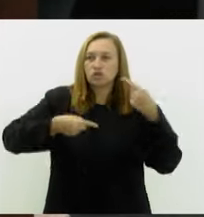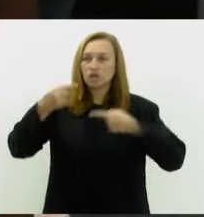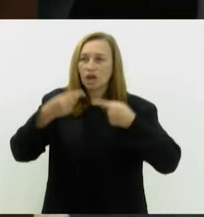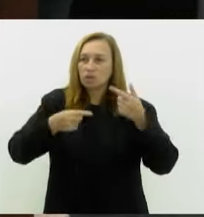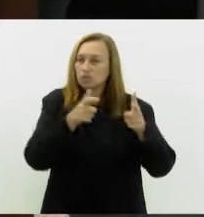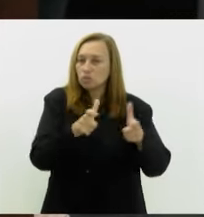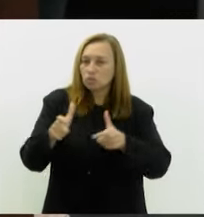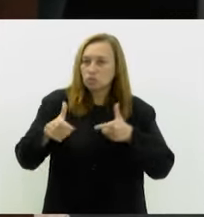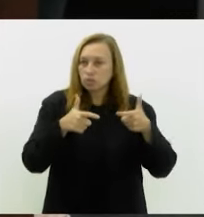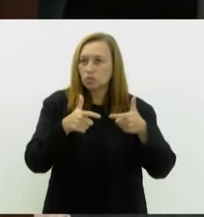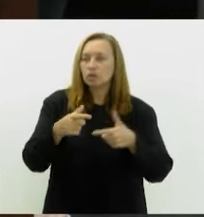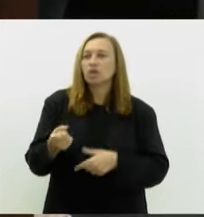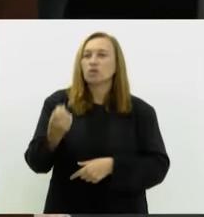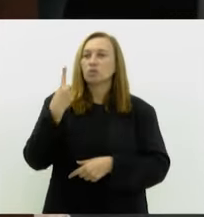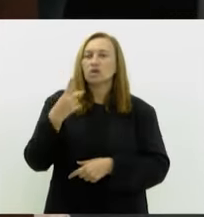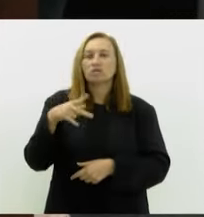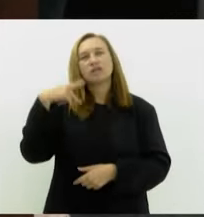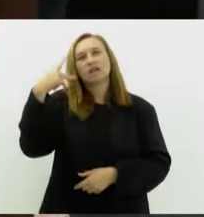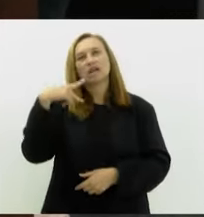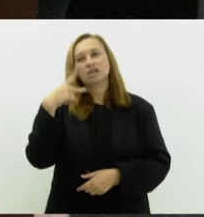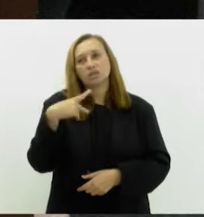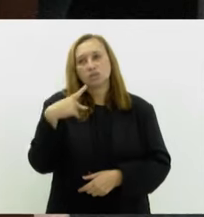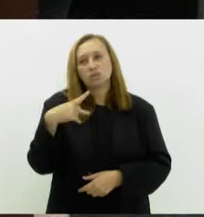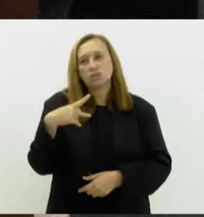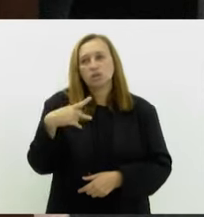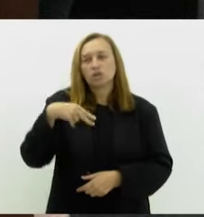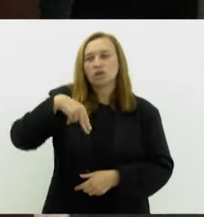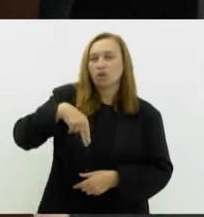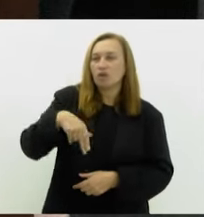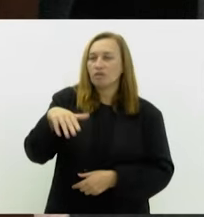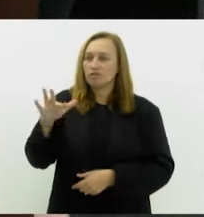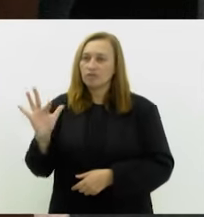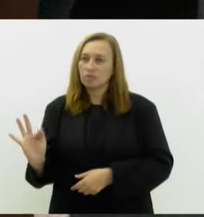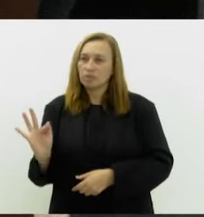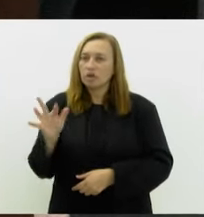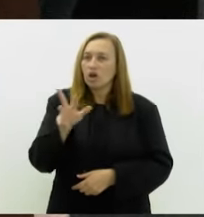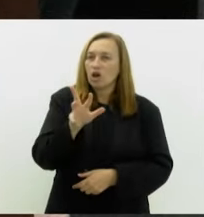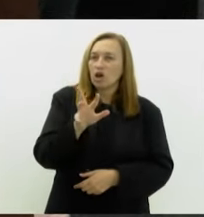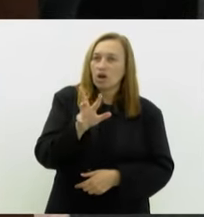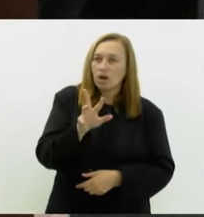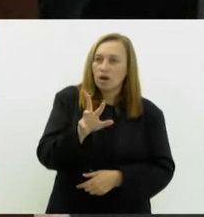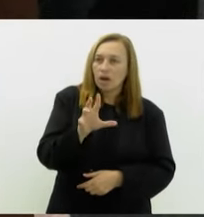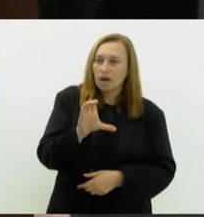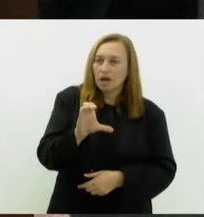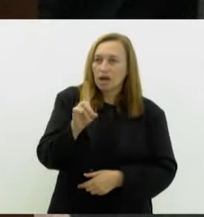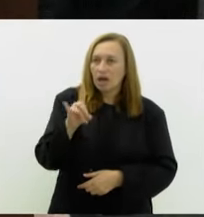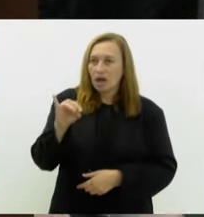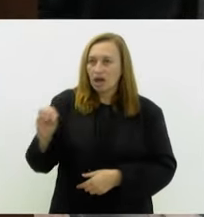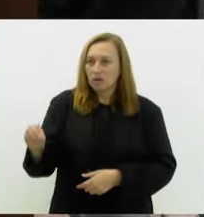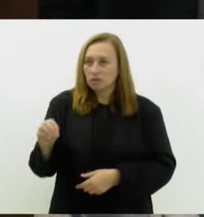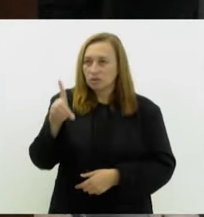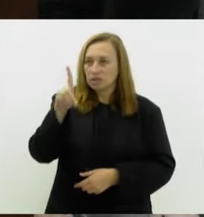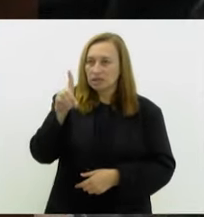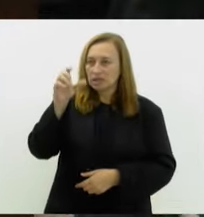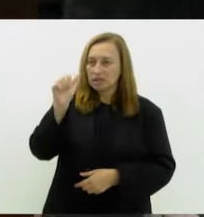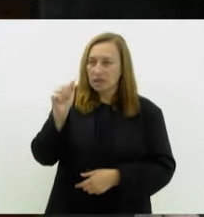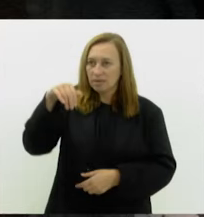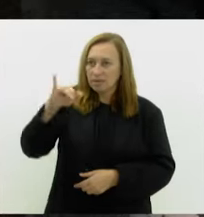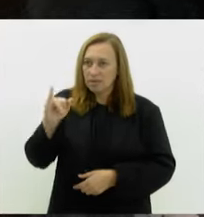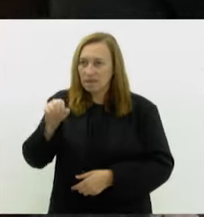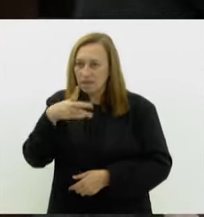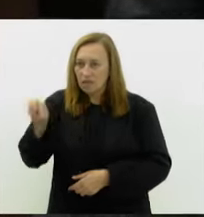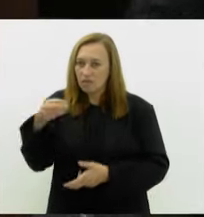região e com o ex-vereador de Nova Friburgo, Cláudio Damião. Então, é resultado de várias agendas